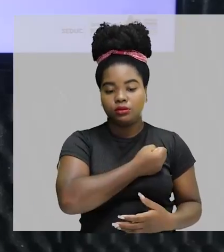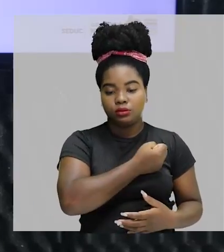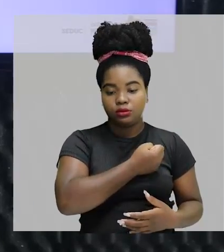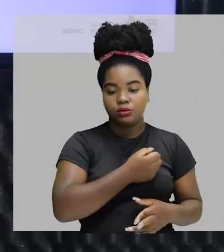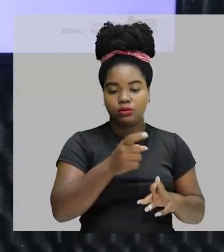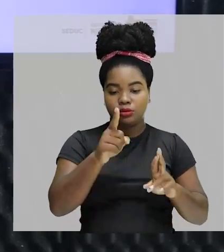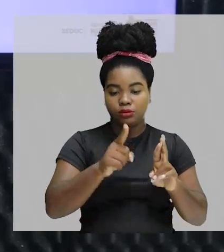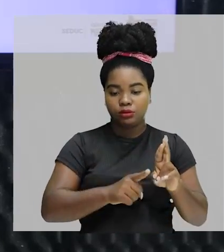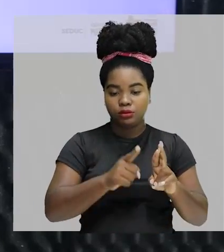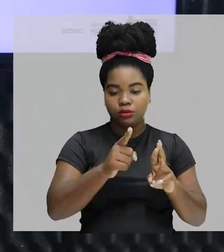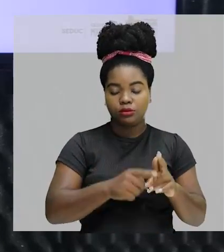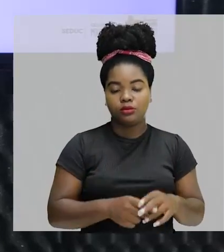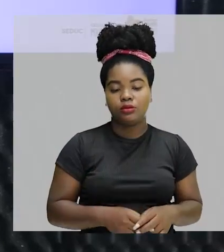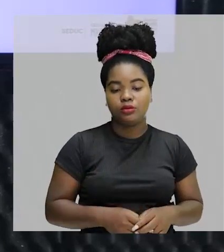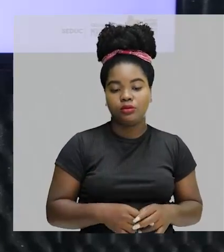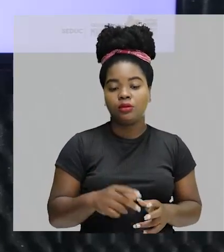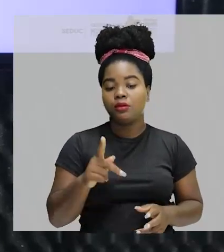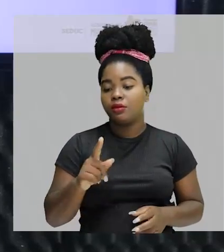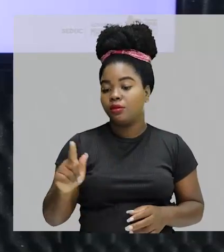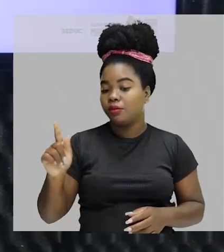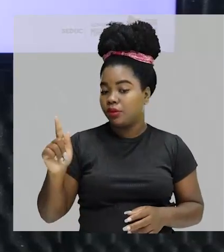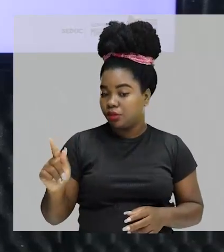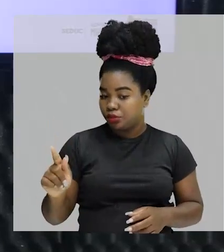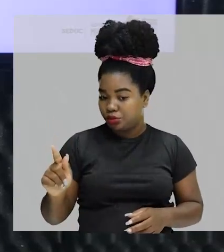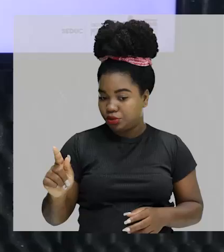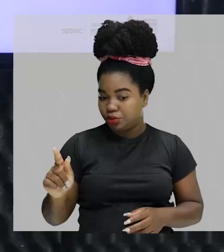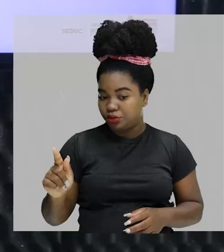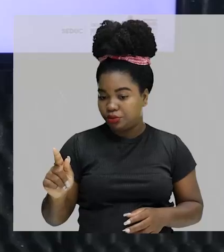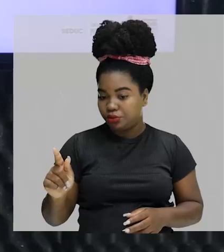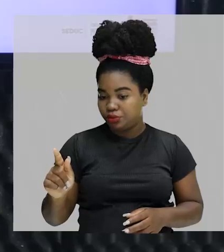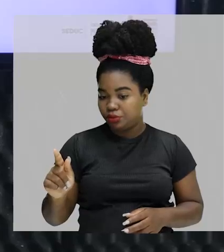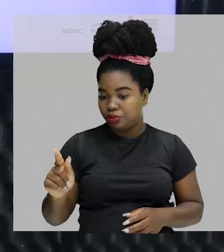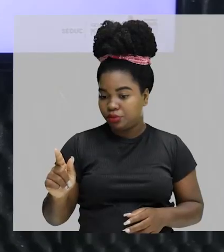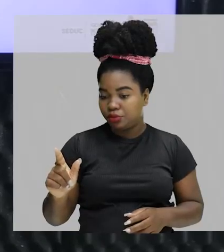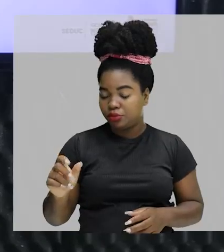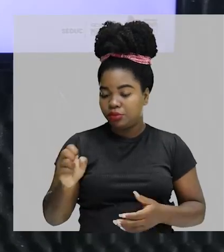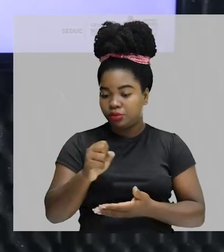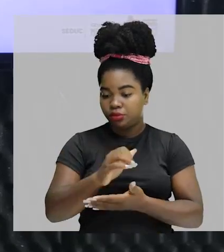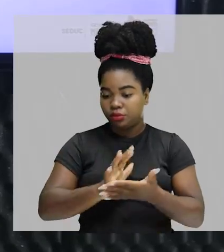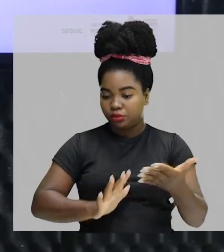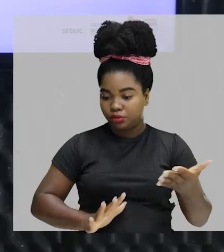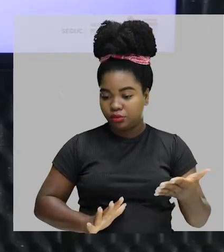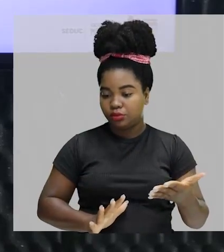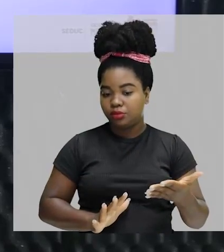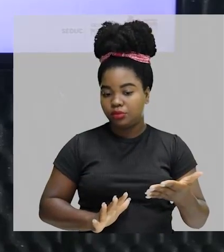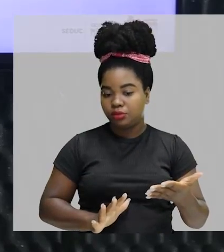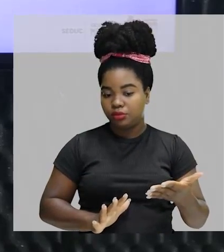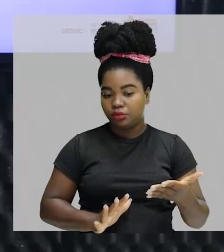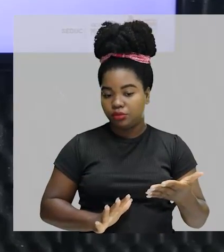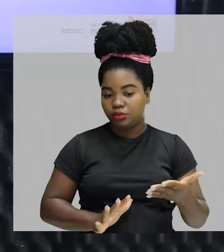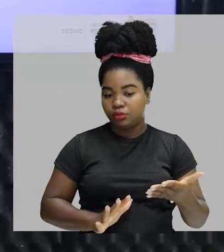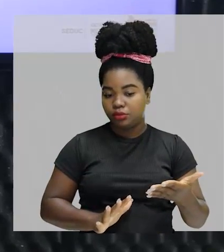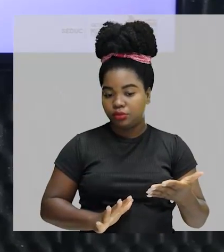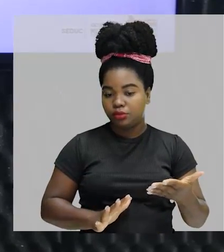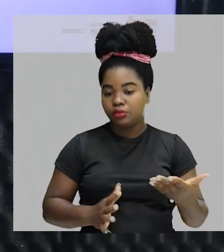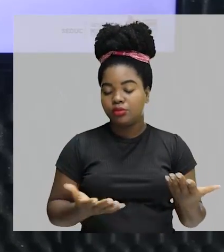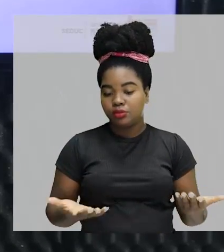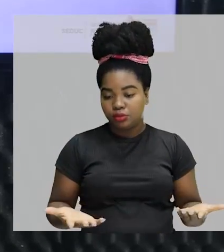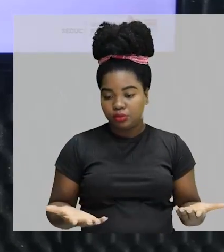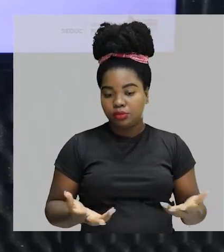número real. Por outro lado, se eu peguei um exercício, eu comecei a